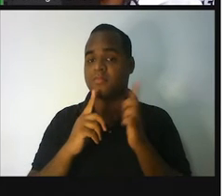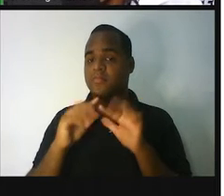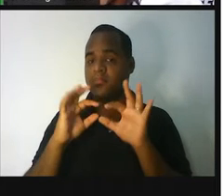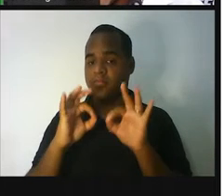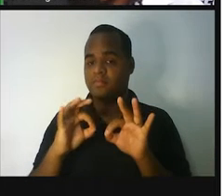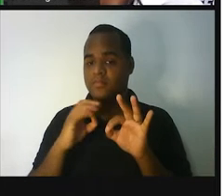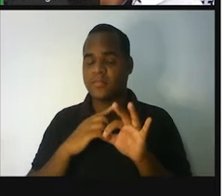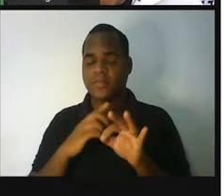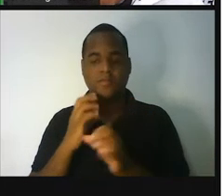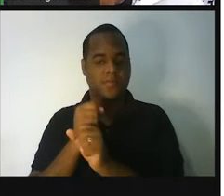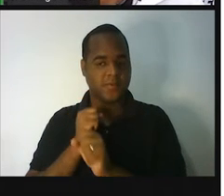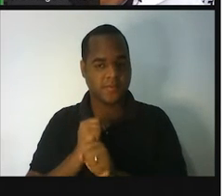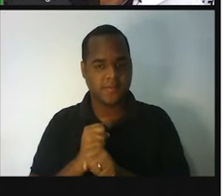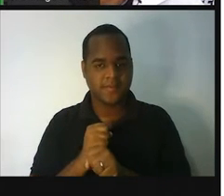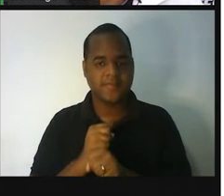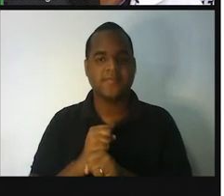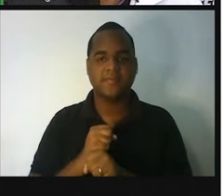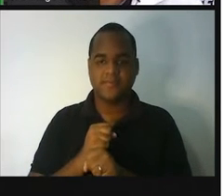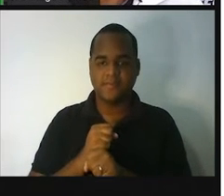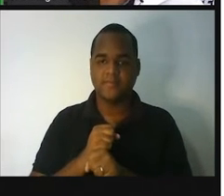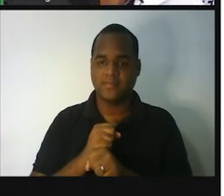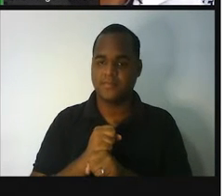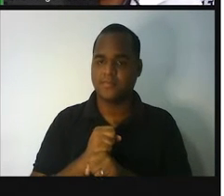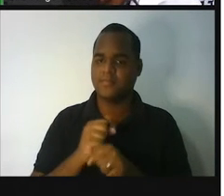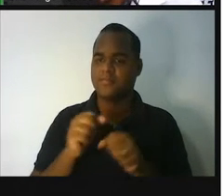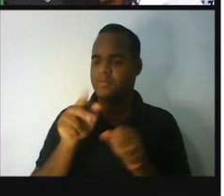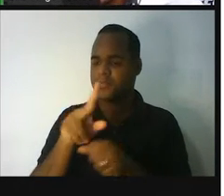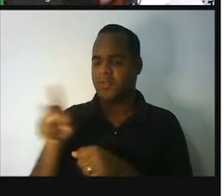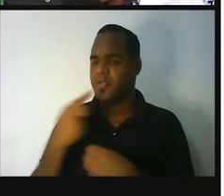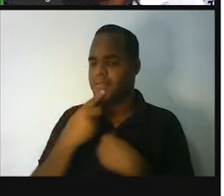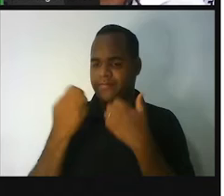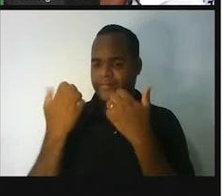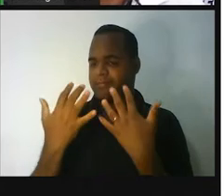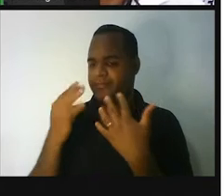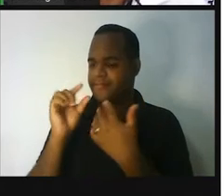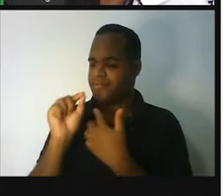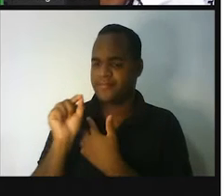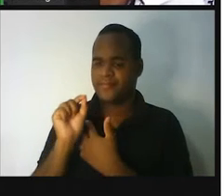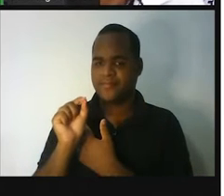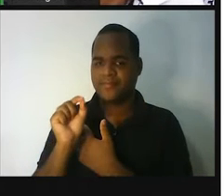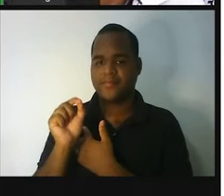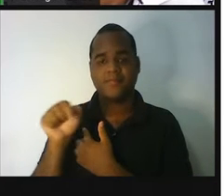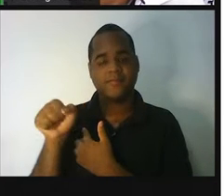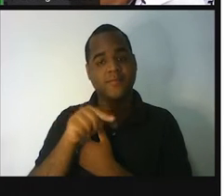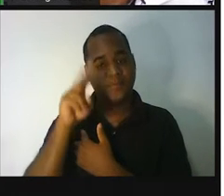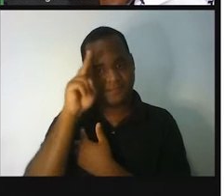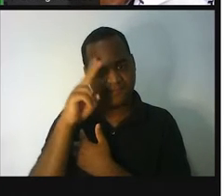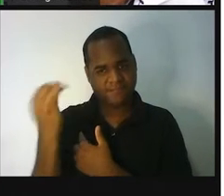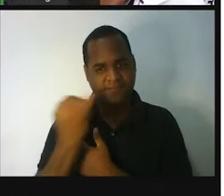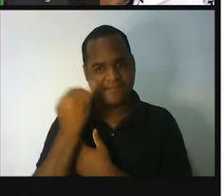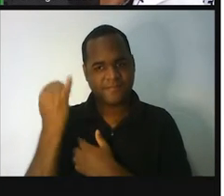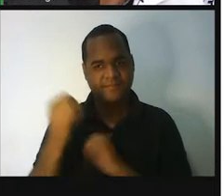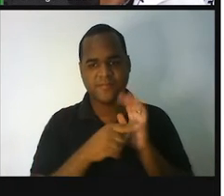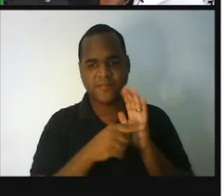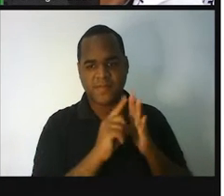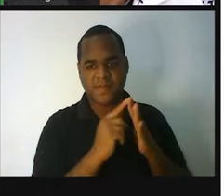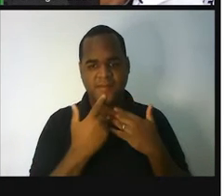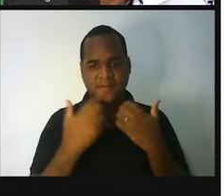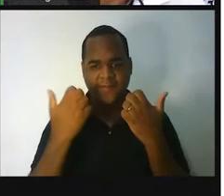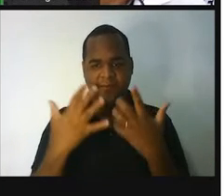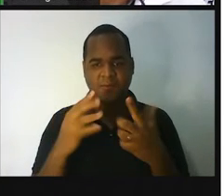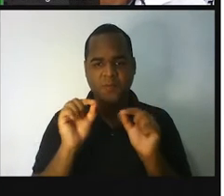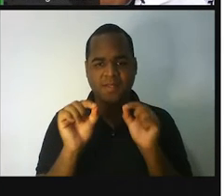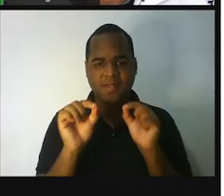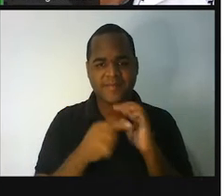unidades de medida professor do é que você tá falando nós vamos recortar um pouquinho da aula anterior é que a gente